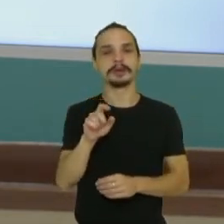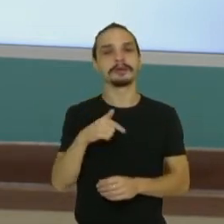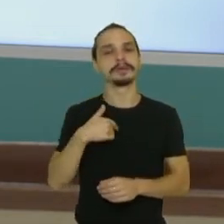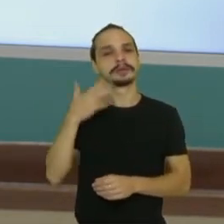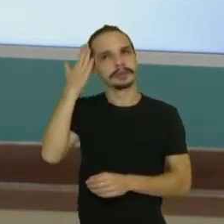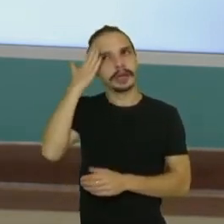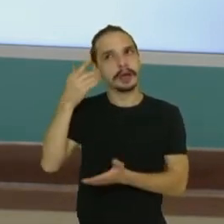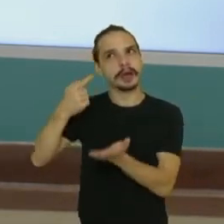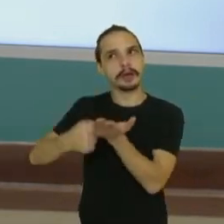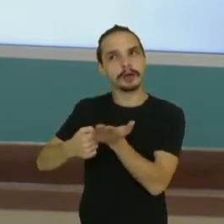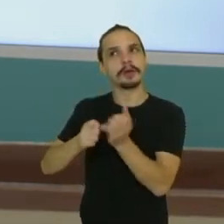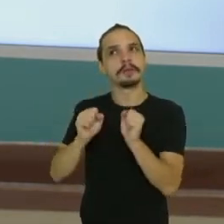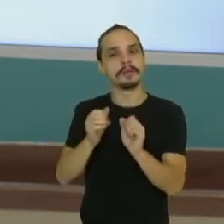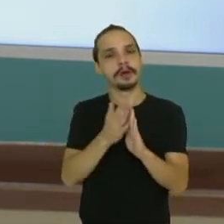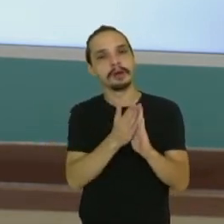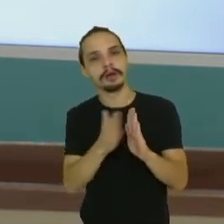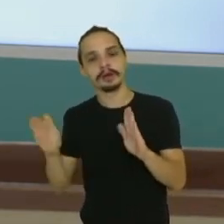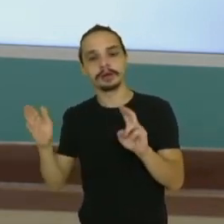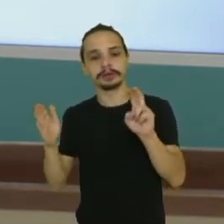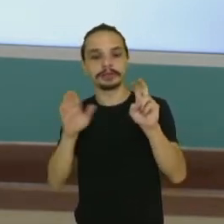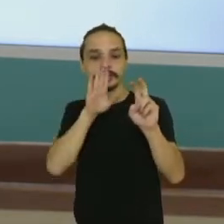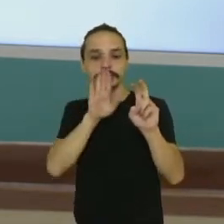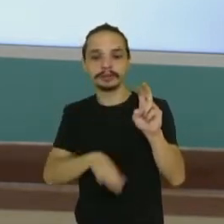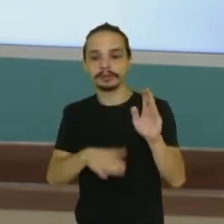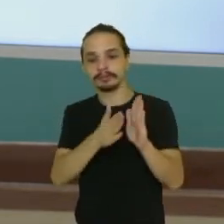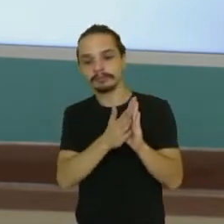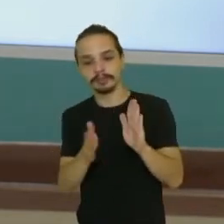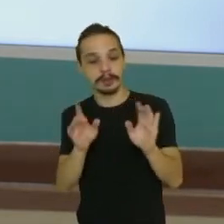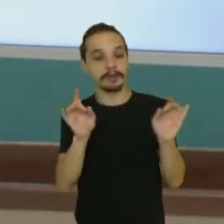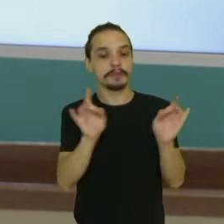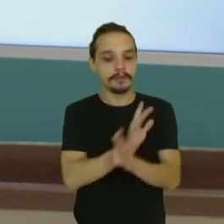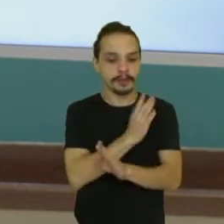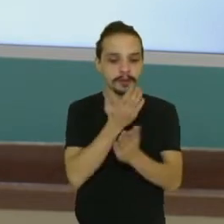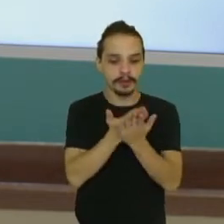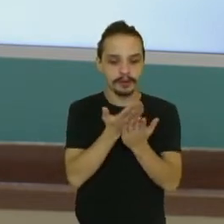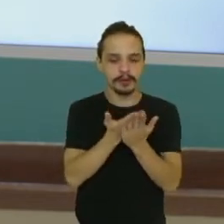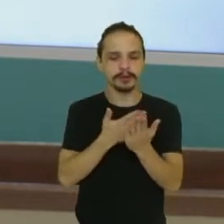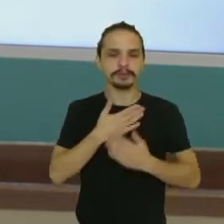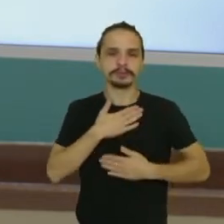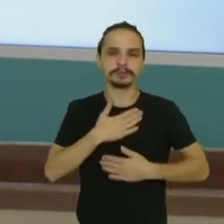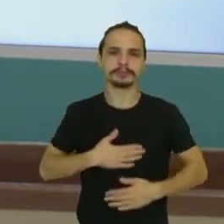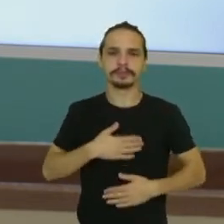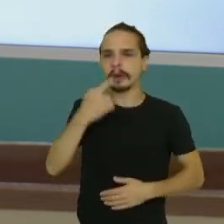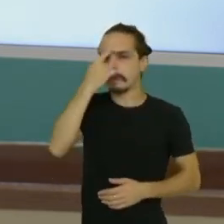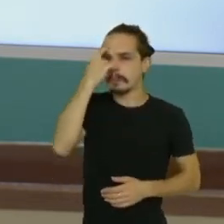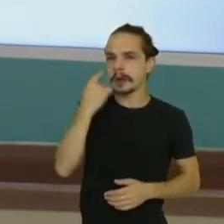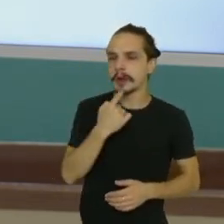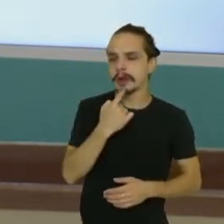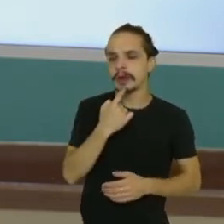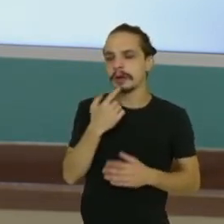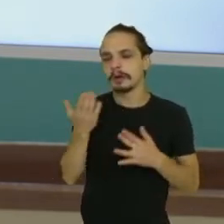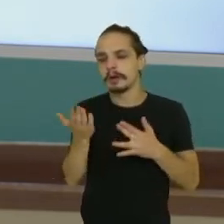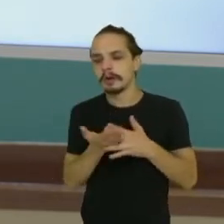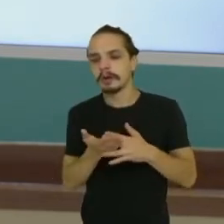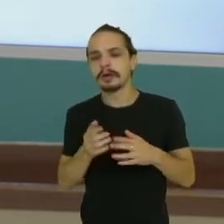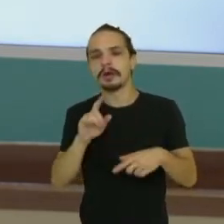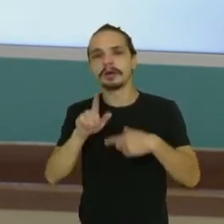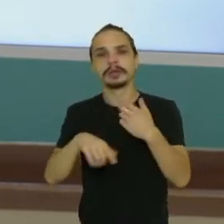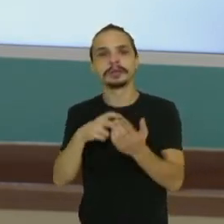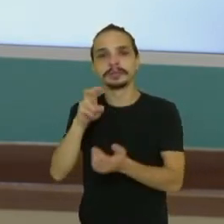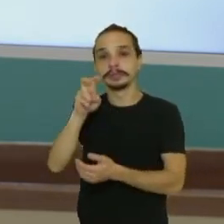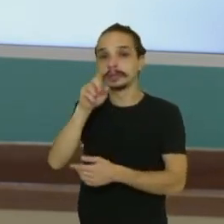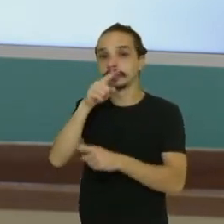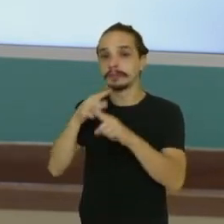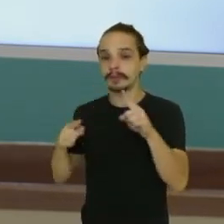você sabe que é a partir das 5 horas da tarde você vai terminar os seus estudos vai fazer uma pausa de meia hora e aí você volta a 5 e 6